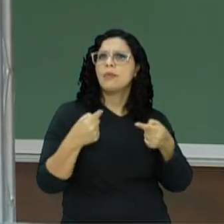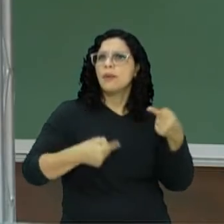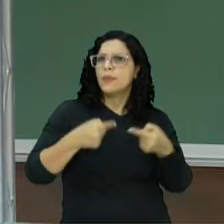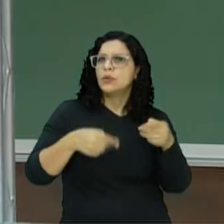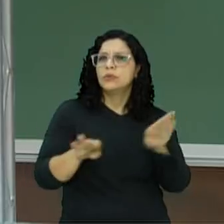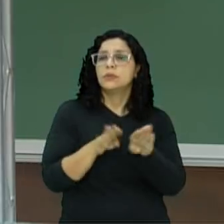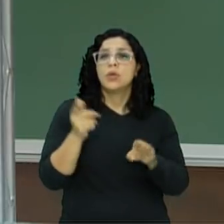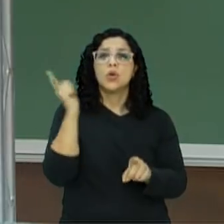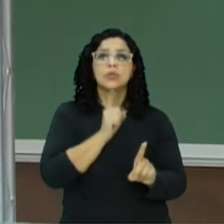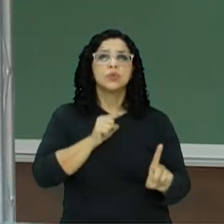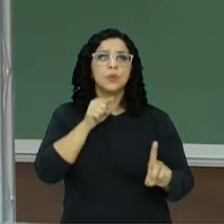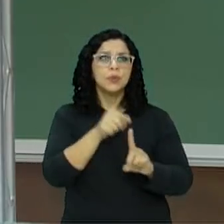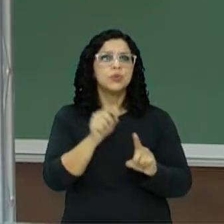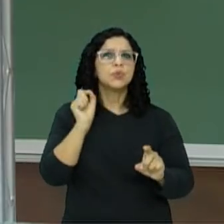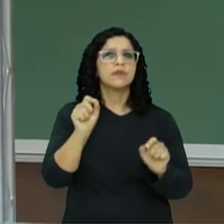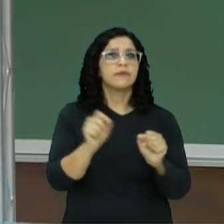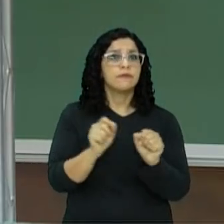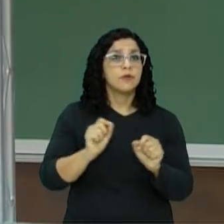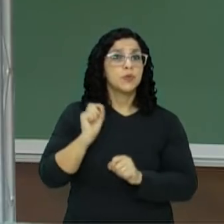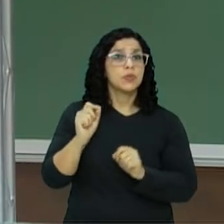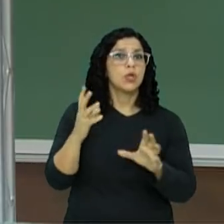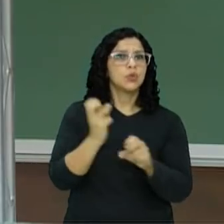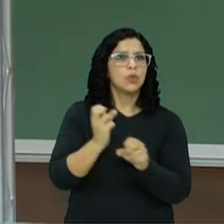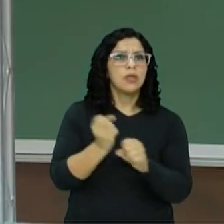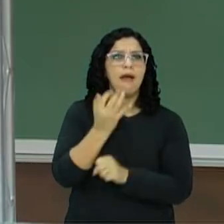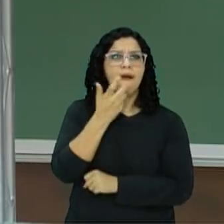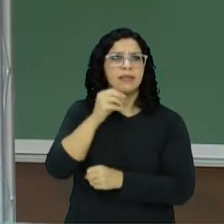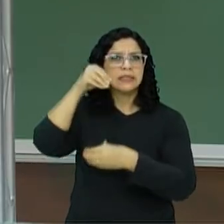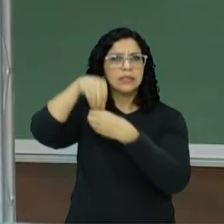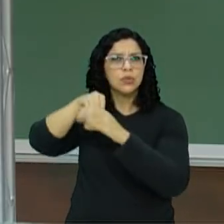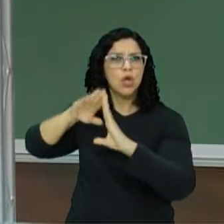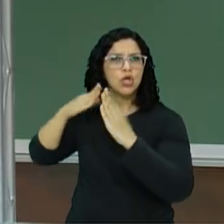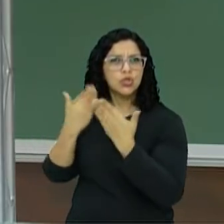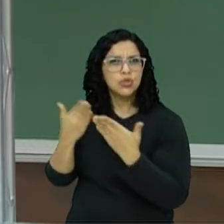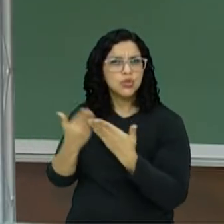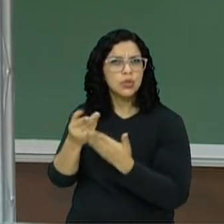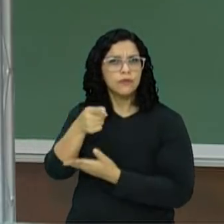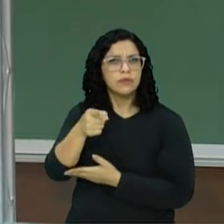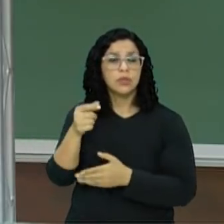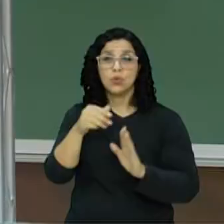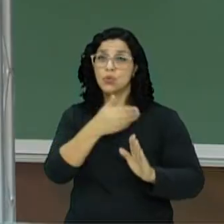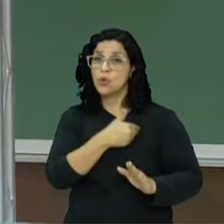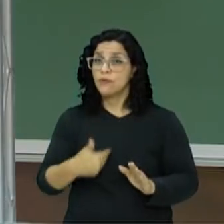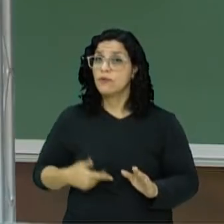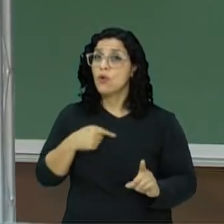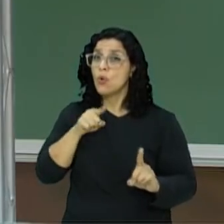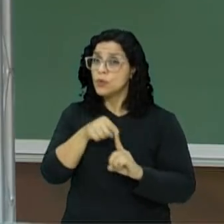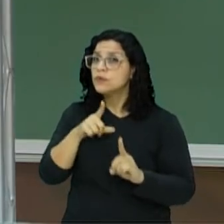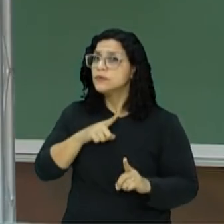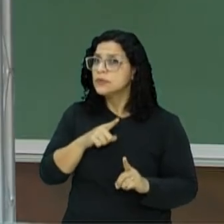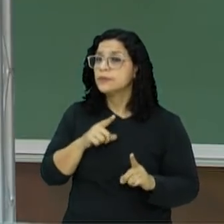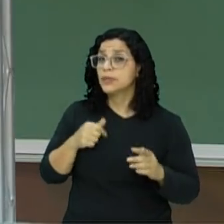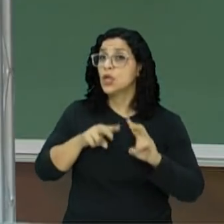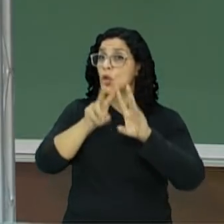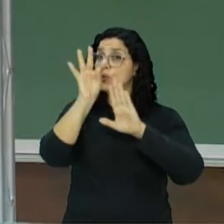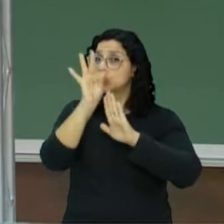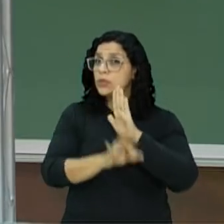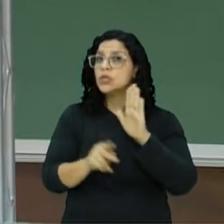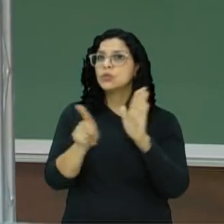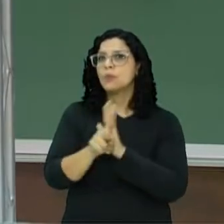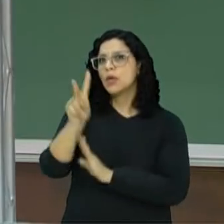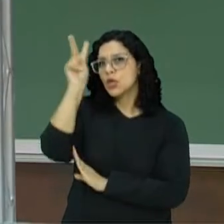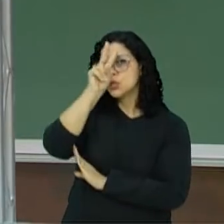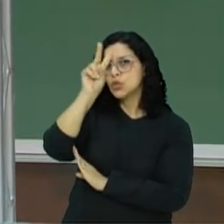levou a que se atingisse o objetivo de colocar todas as crianças na escola como o governo dizia que era o objetivo. Esse é um texto do